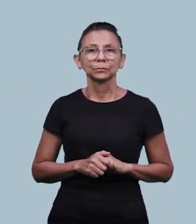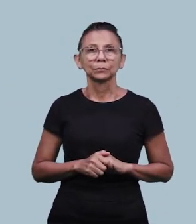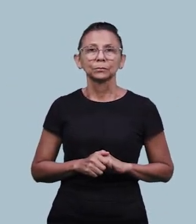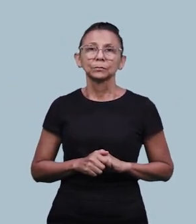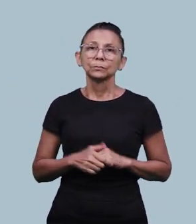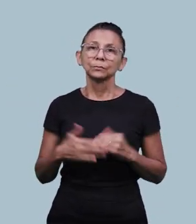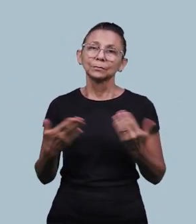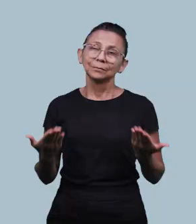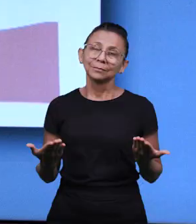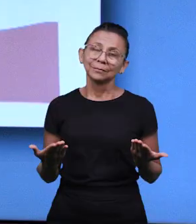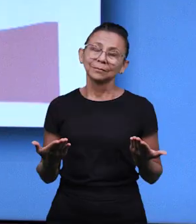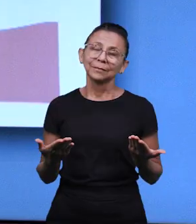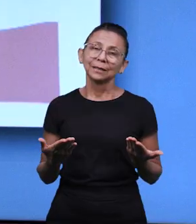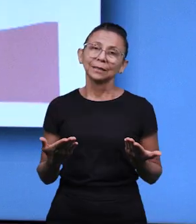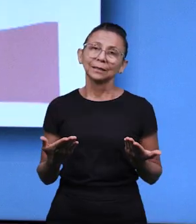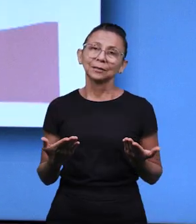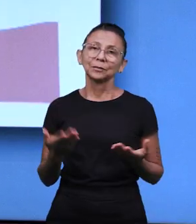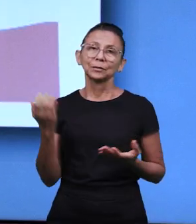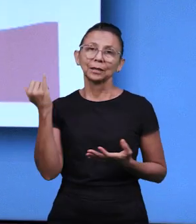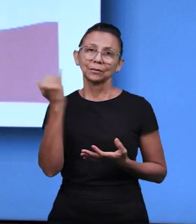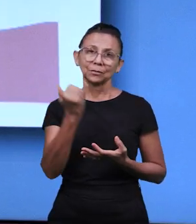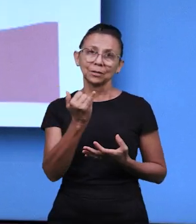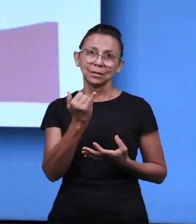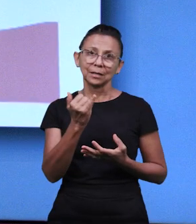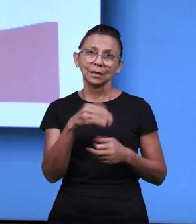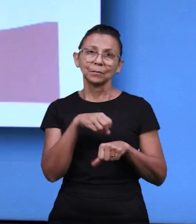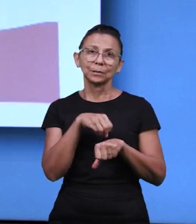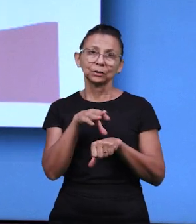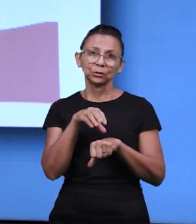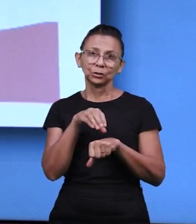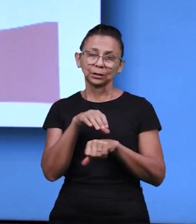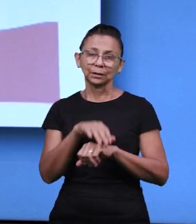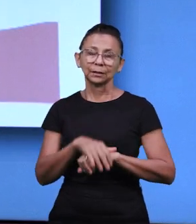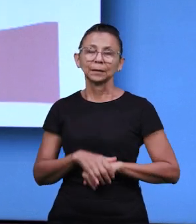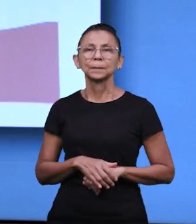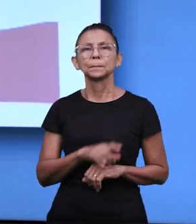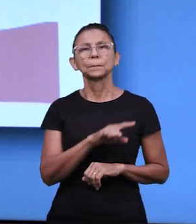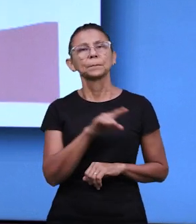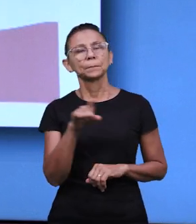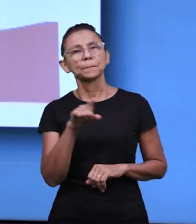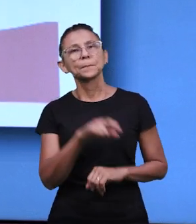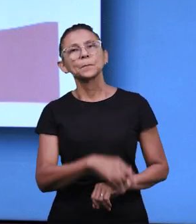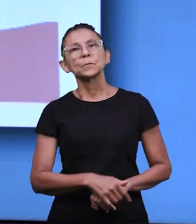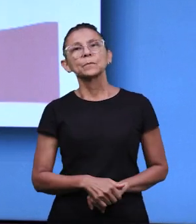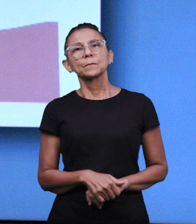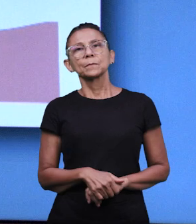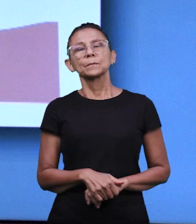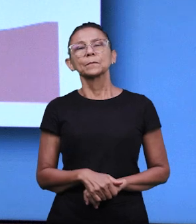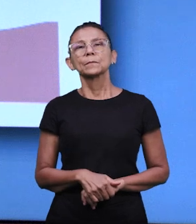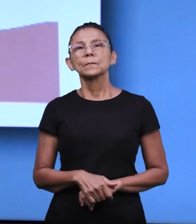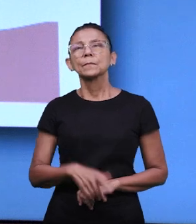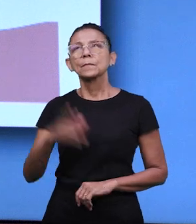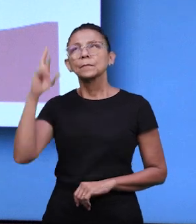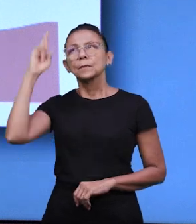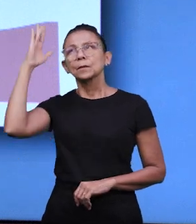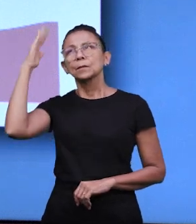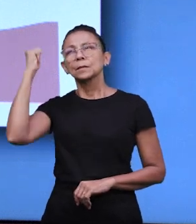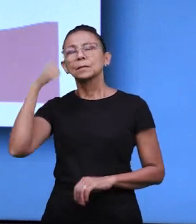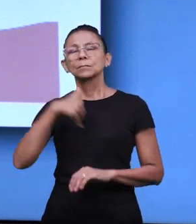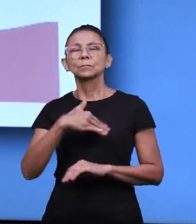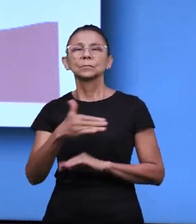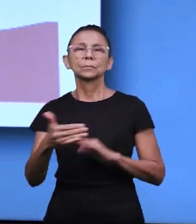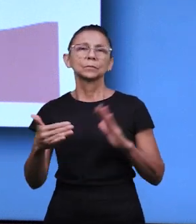diagnóstico. Mas, acima de tudo, meus irmãos, o que eu quero deixar aqui é para vocês que o Senhor